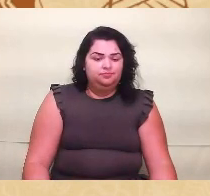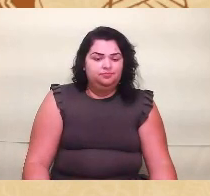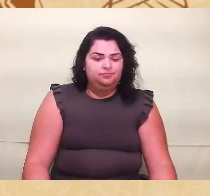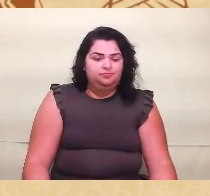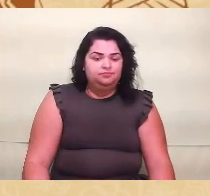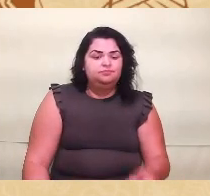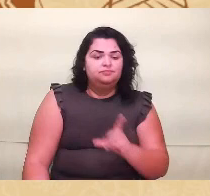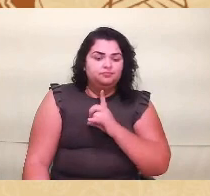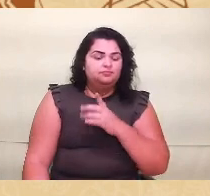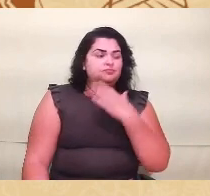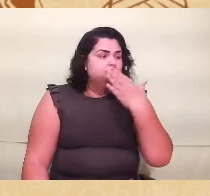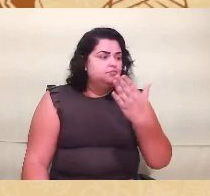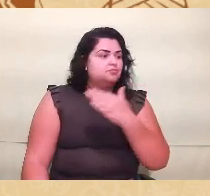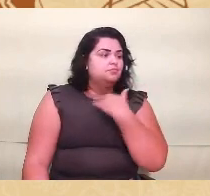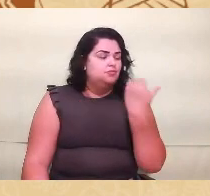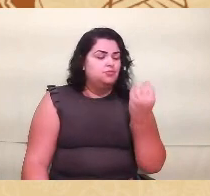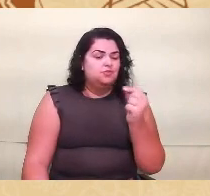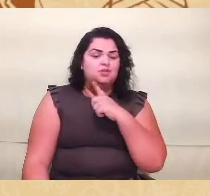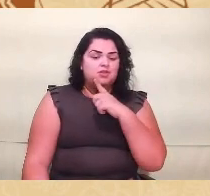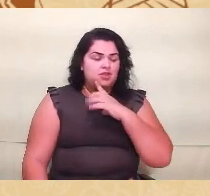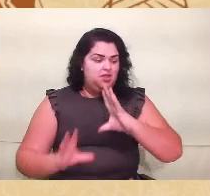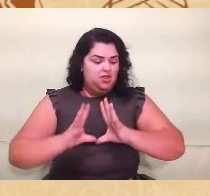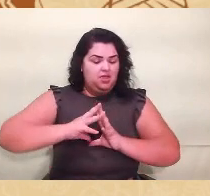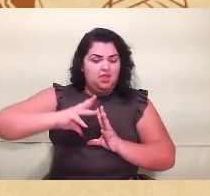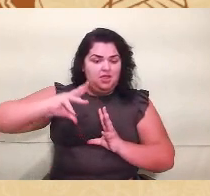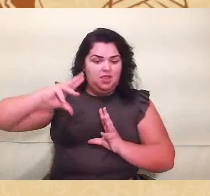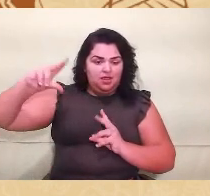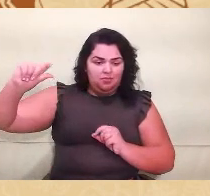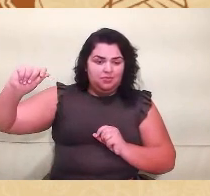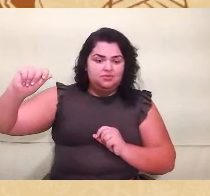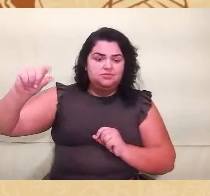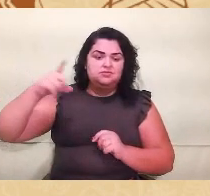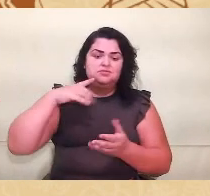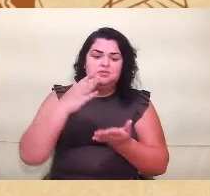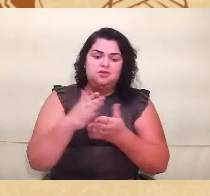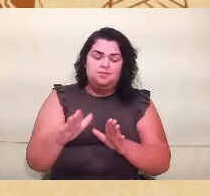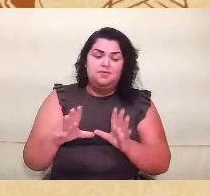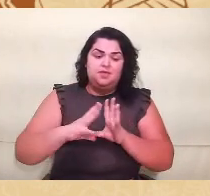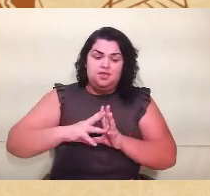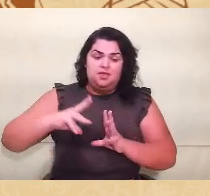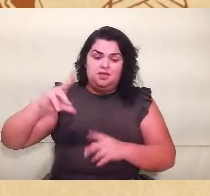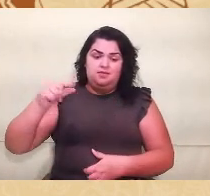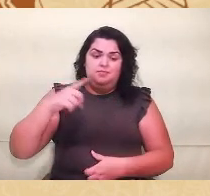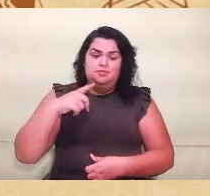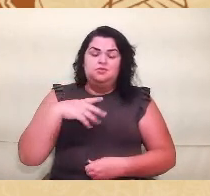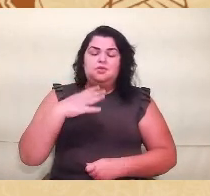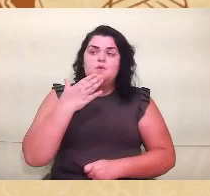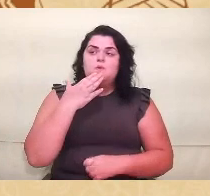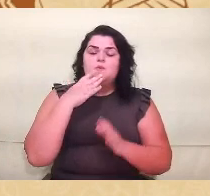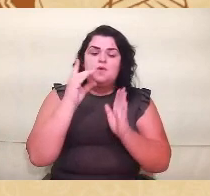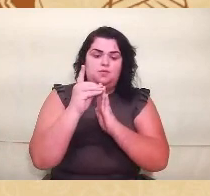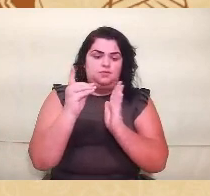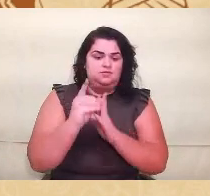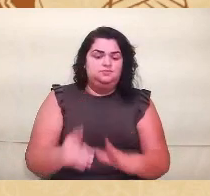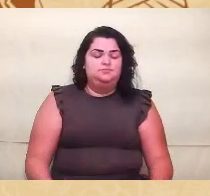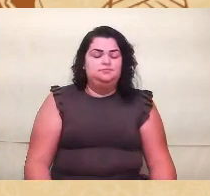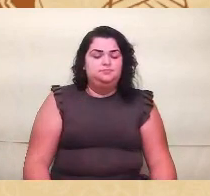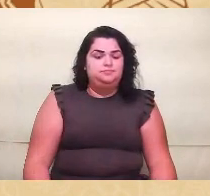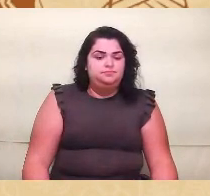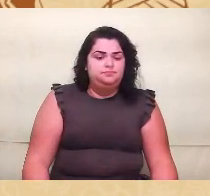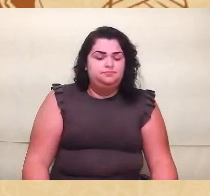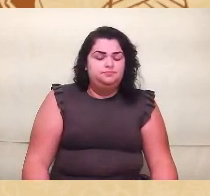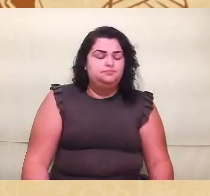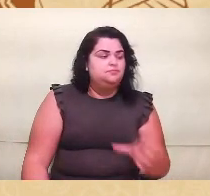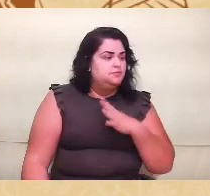da morte é que a alma deles iria acabar com a alma da aldeia, né? Aí foi julgado, e